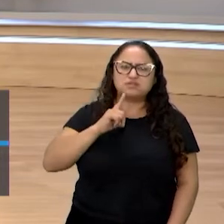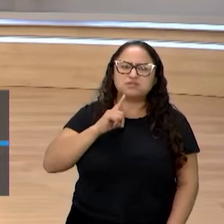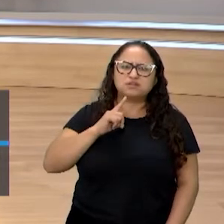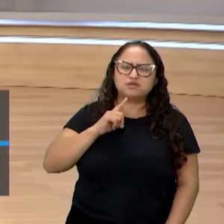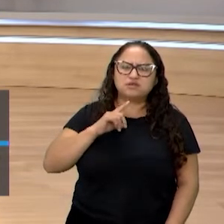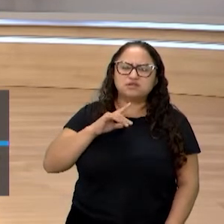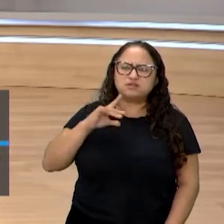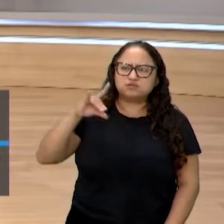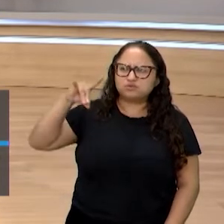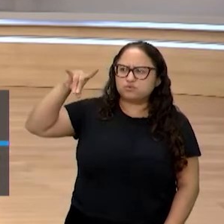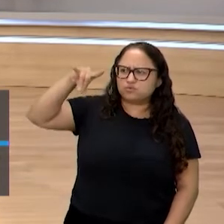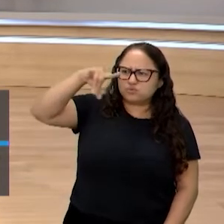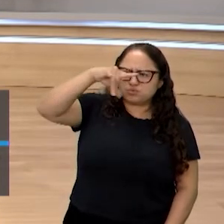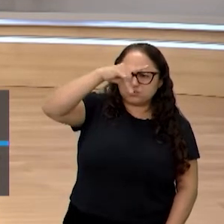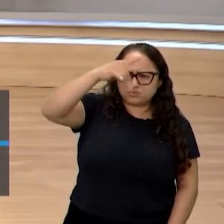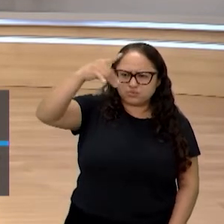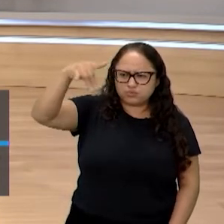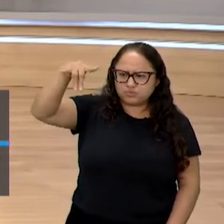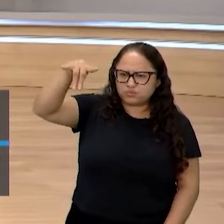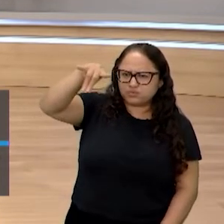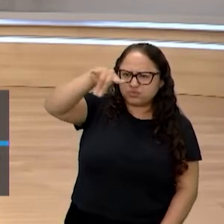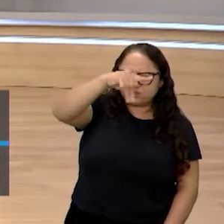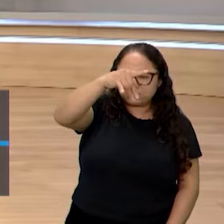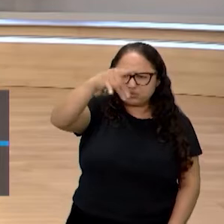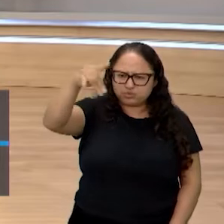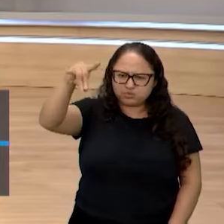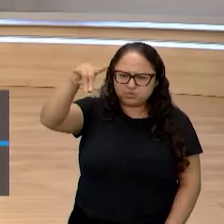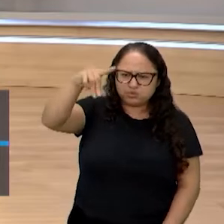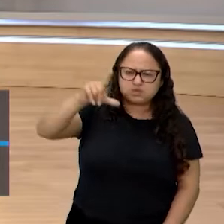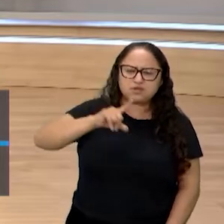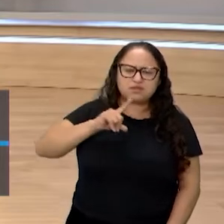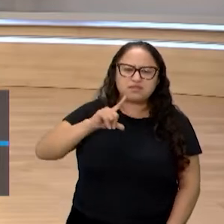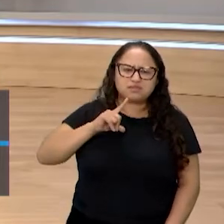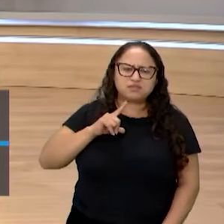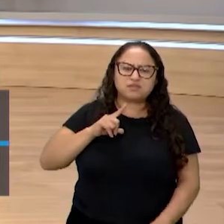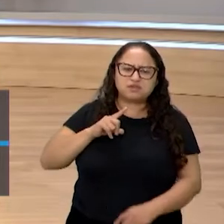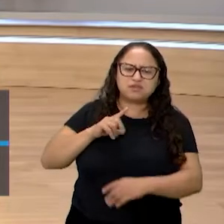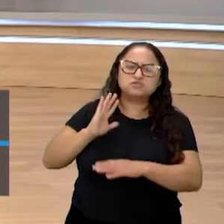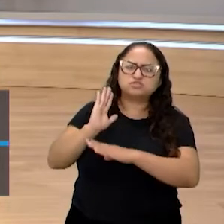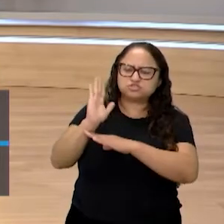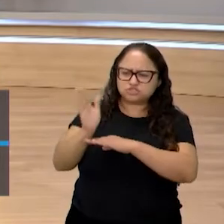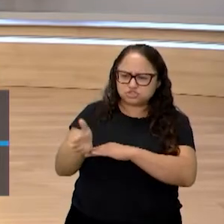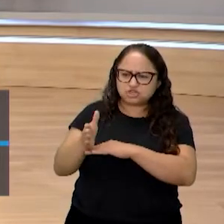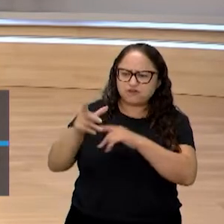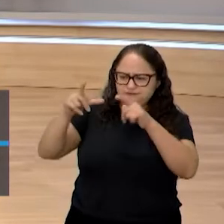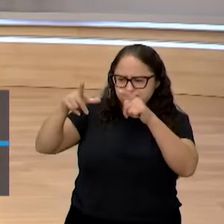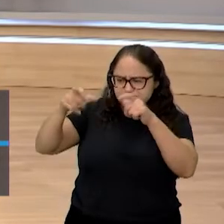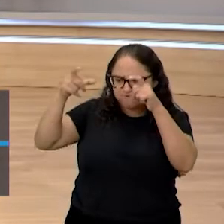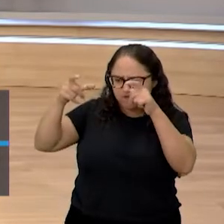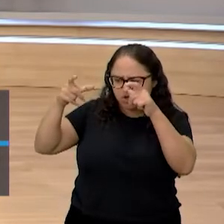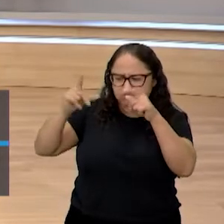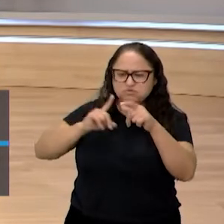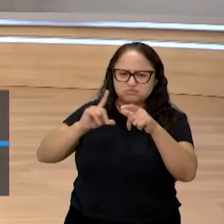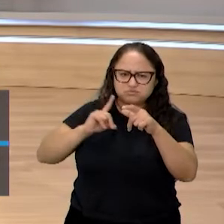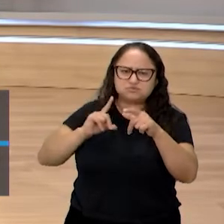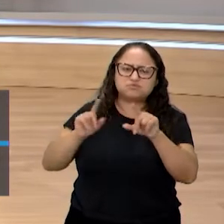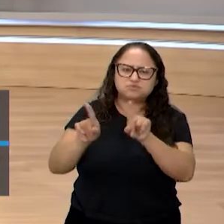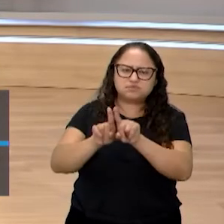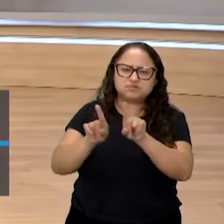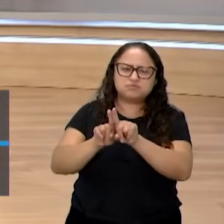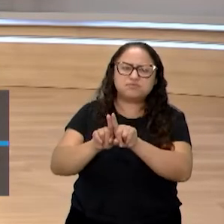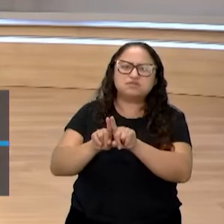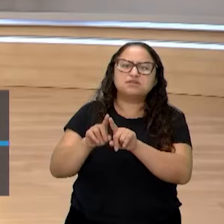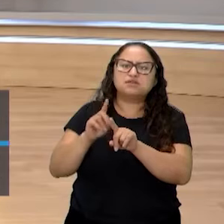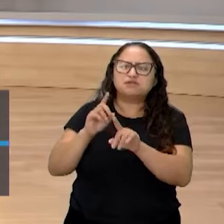né? Até pequenas naves que passaram por perto e tiraram foto ali do Monte Olimpo, né? Tem fotos aí que você encontra